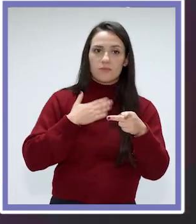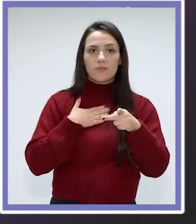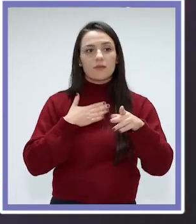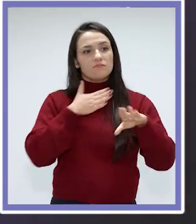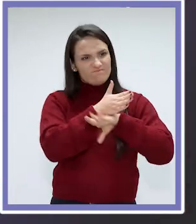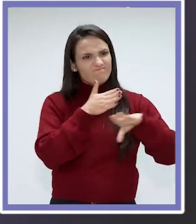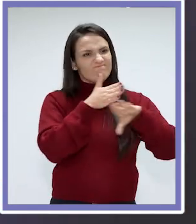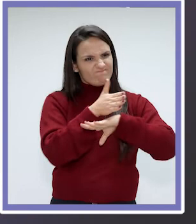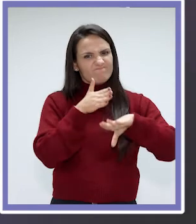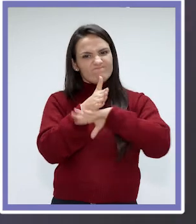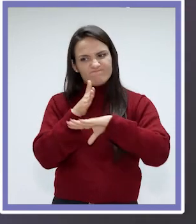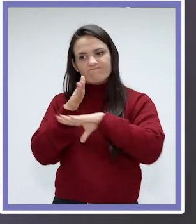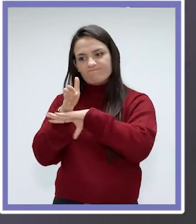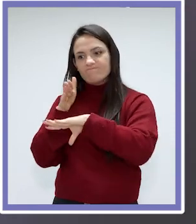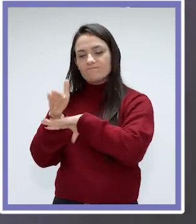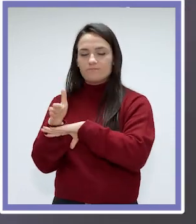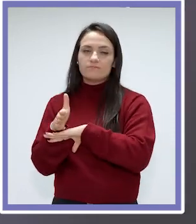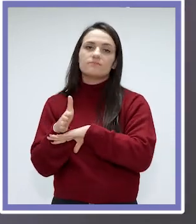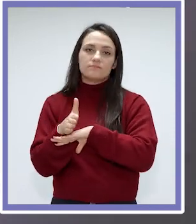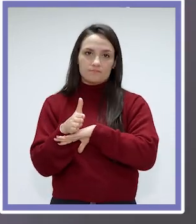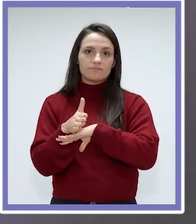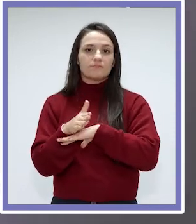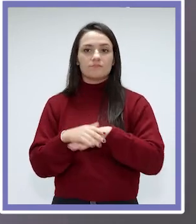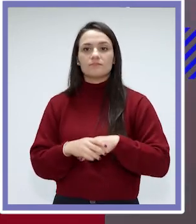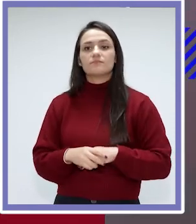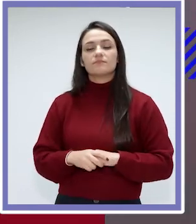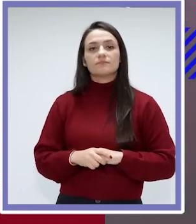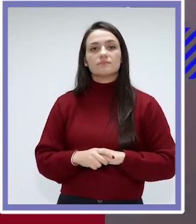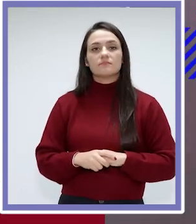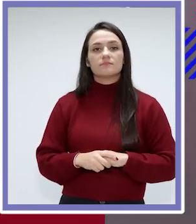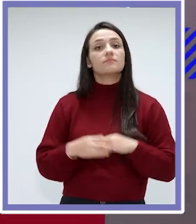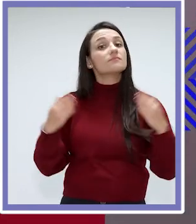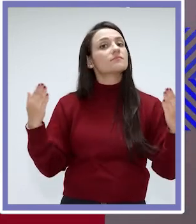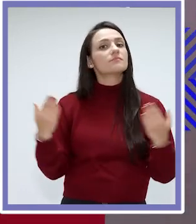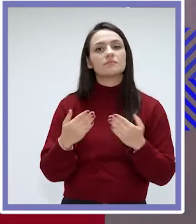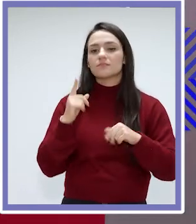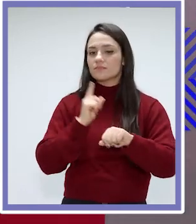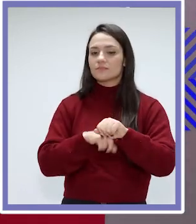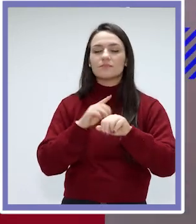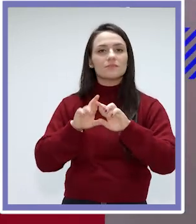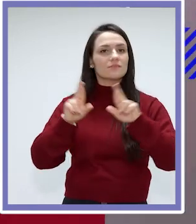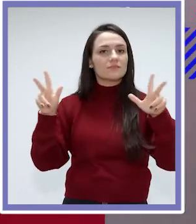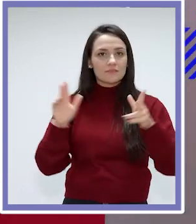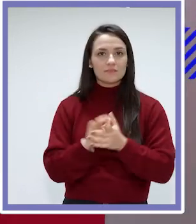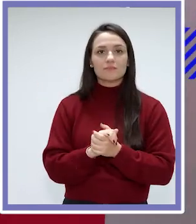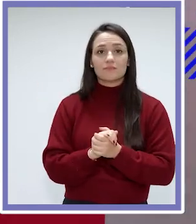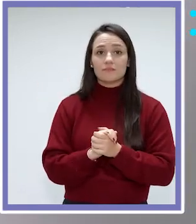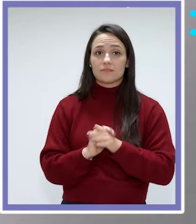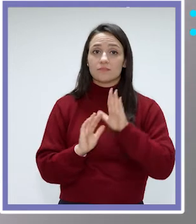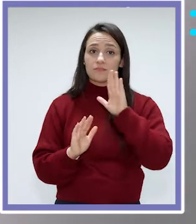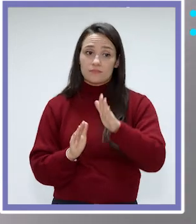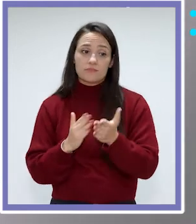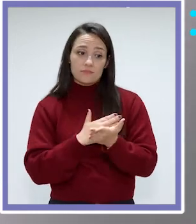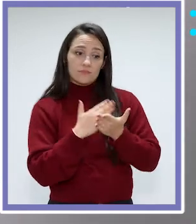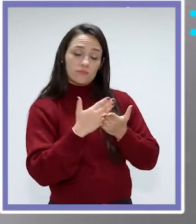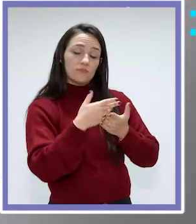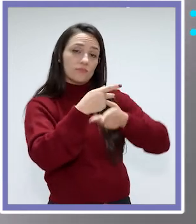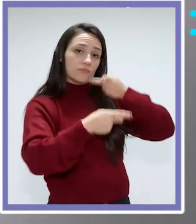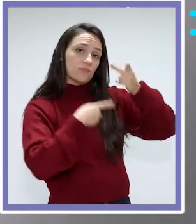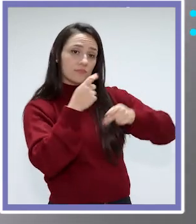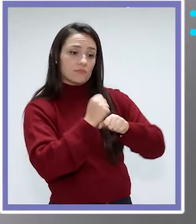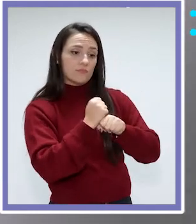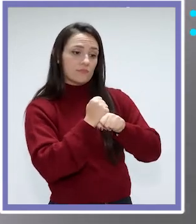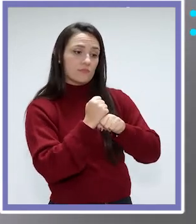também nós temos articulado. Então, temos aqueles 3 objetivos, mas só que agora também está num outro momento. Nós estávamos falando isso em 2017,